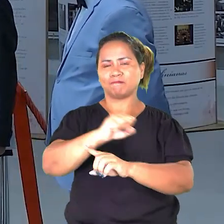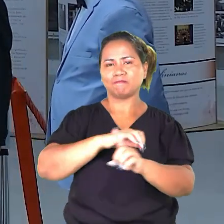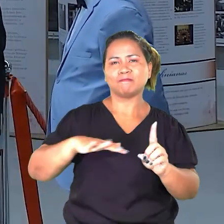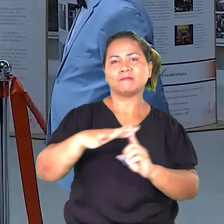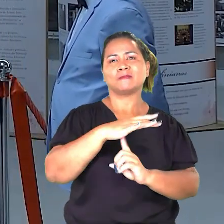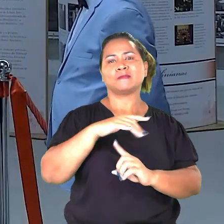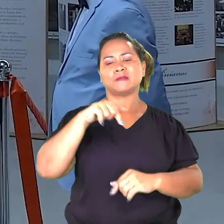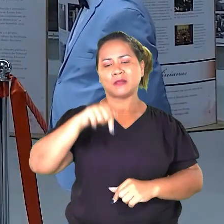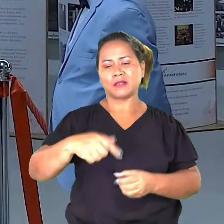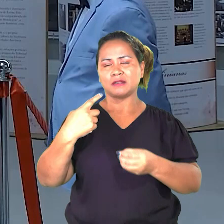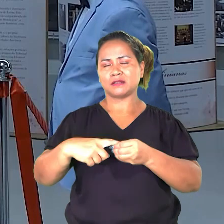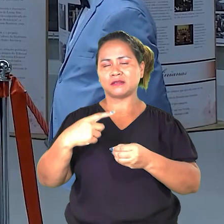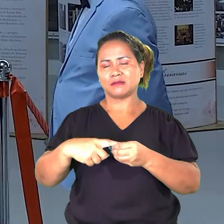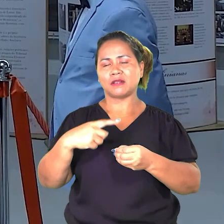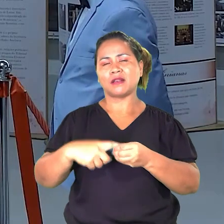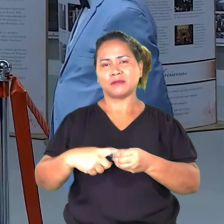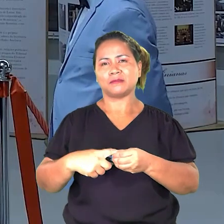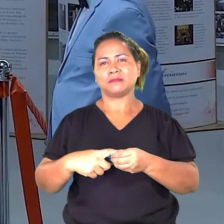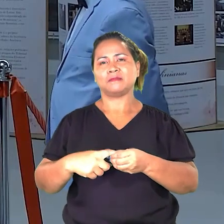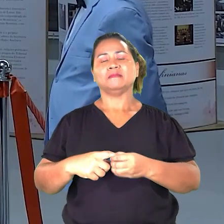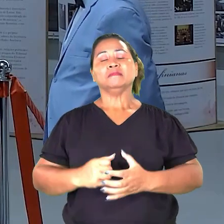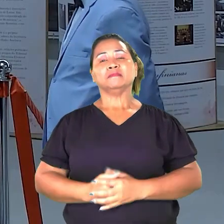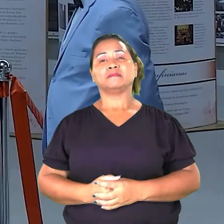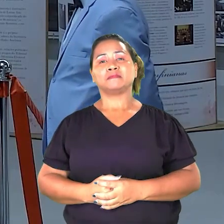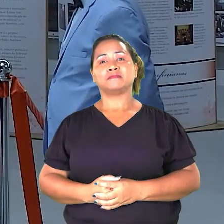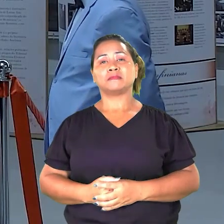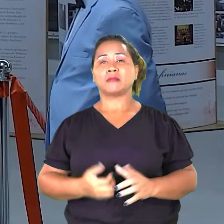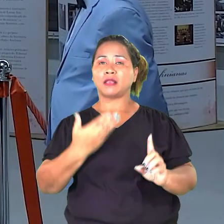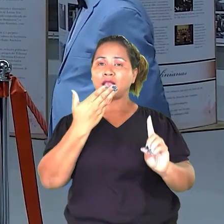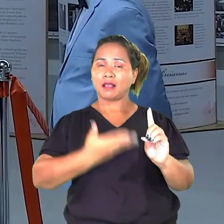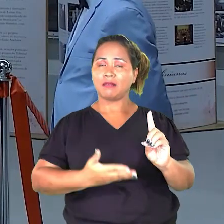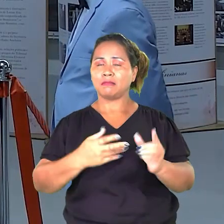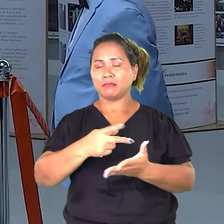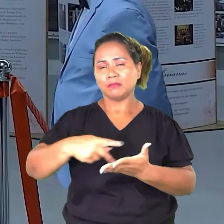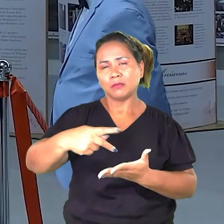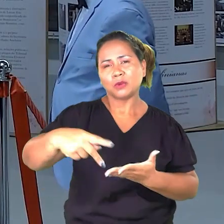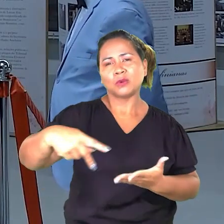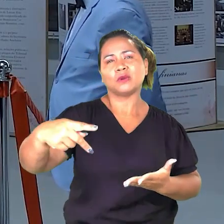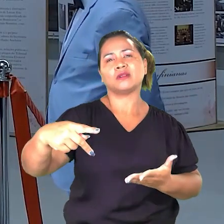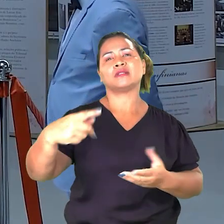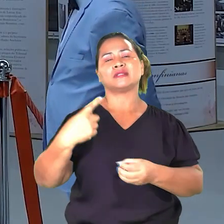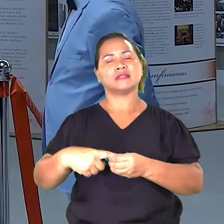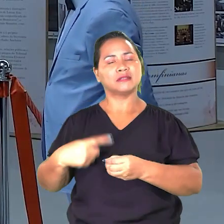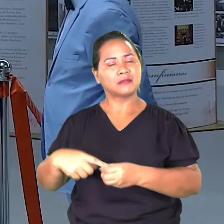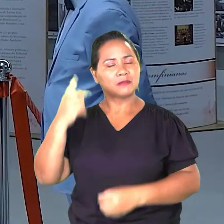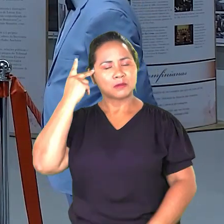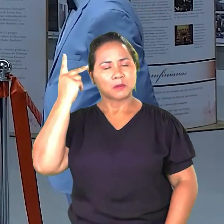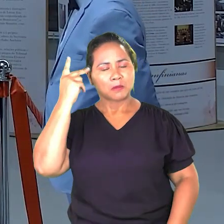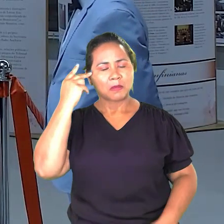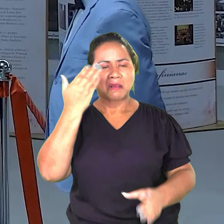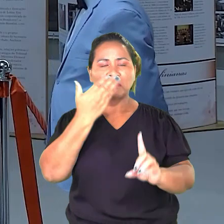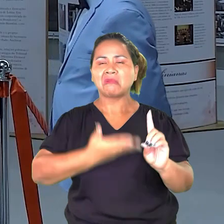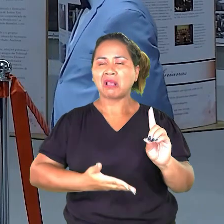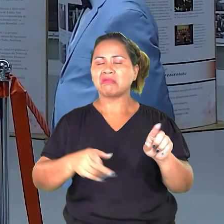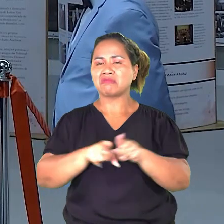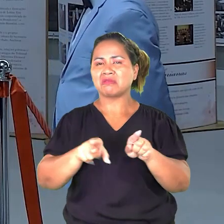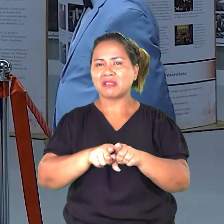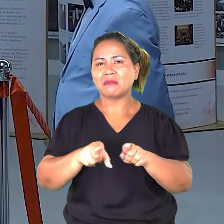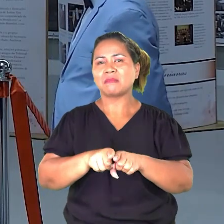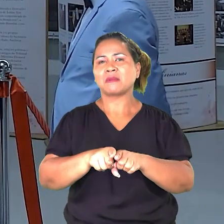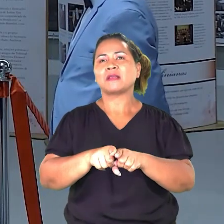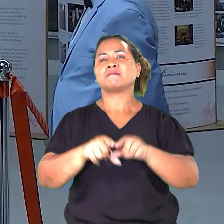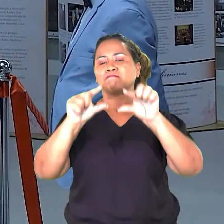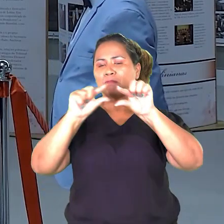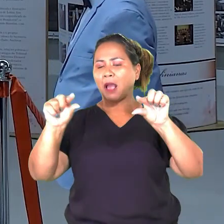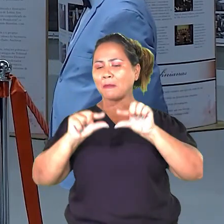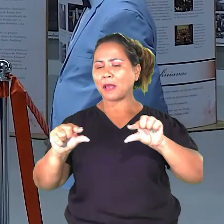continua tendo na história cultural e cívica da nossa terra de Piratininga. Poeta sempre fiel à musa maior, cidade